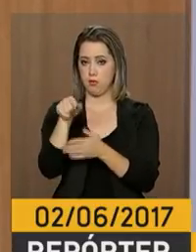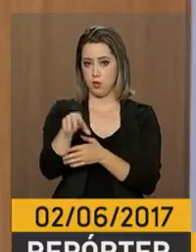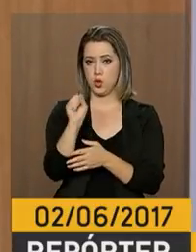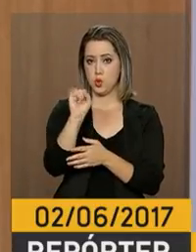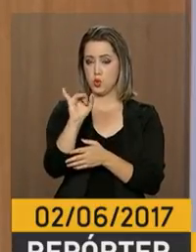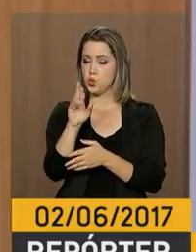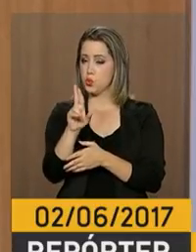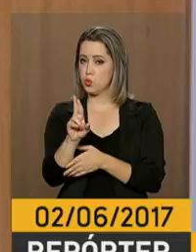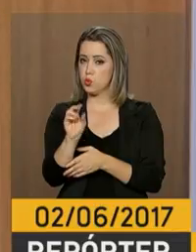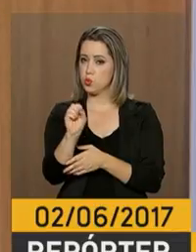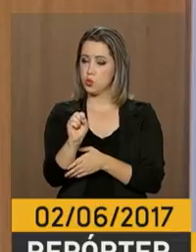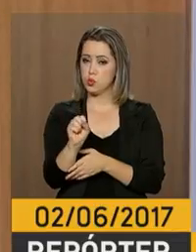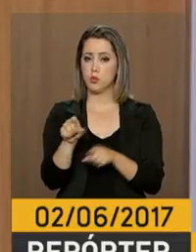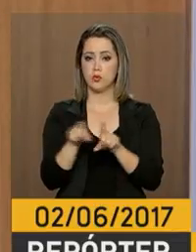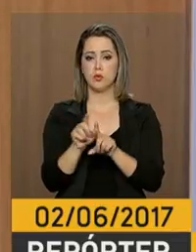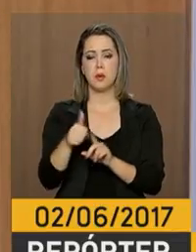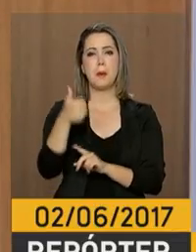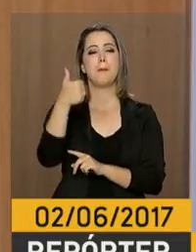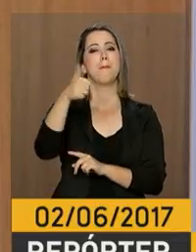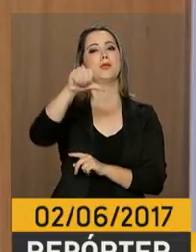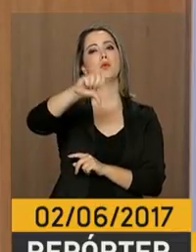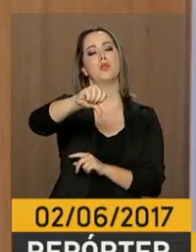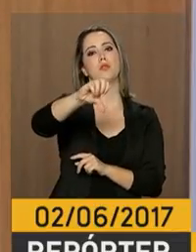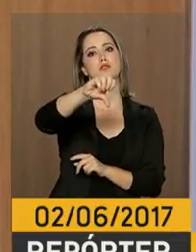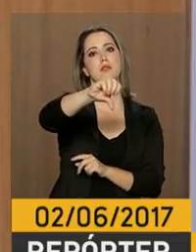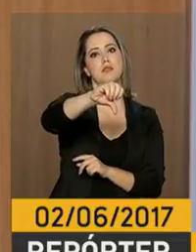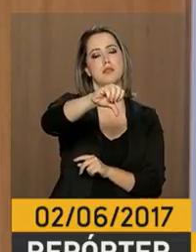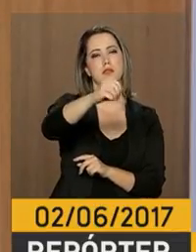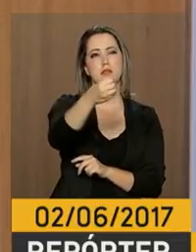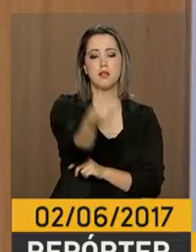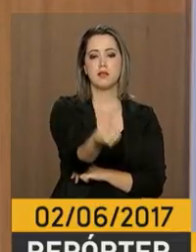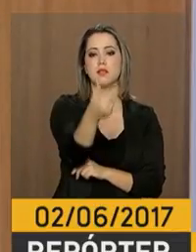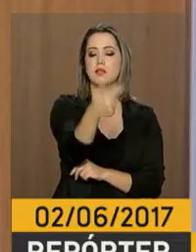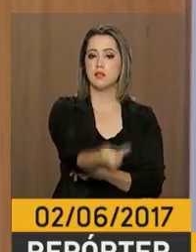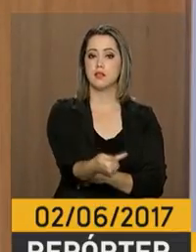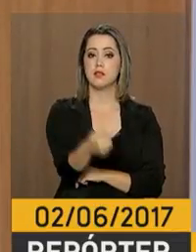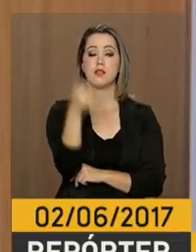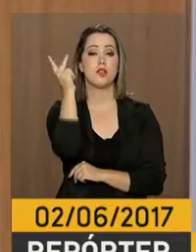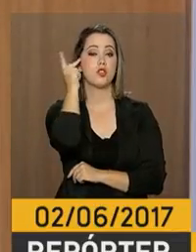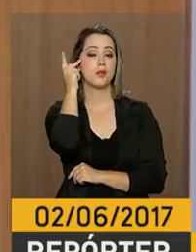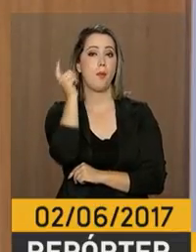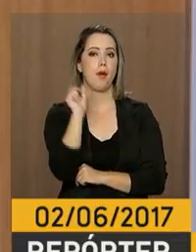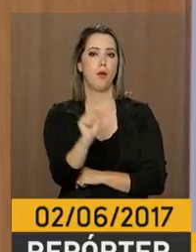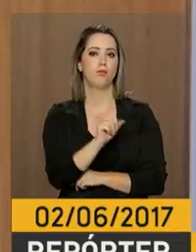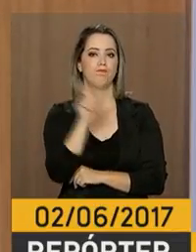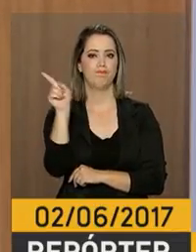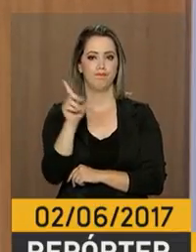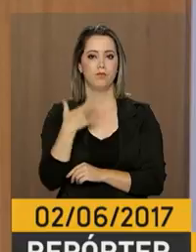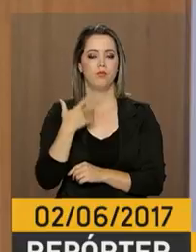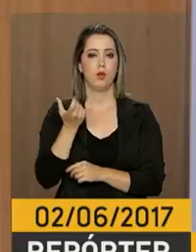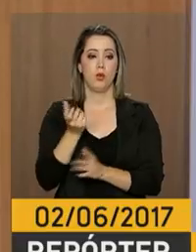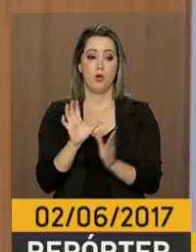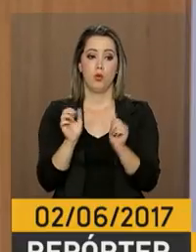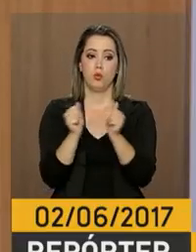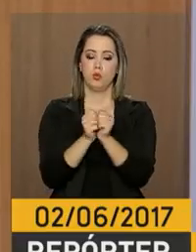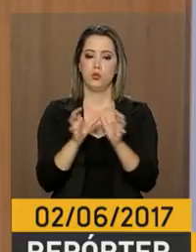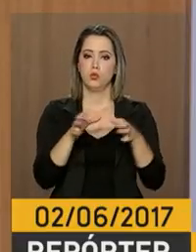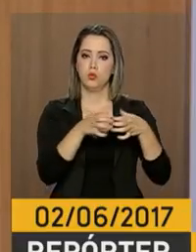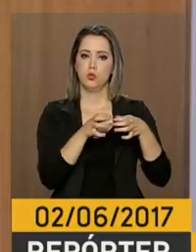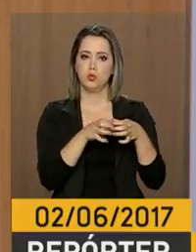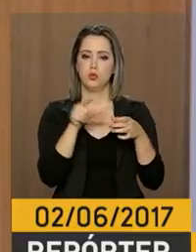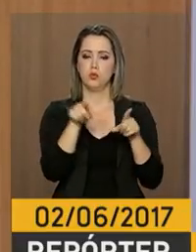em 1967 a cidade de são paulo como membro do pis corpo do